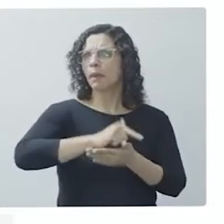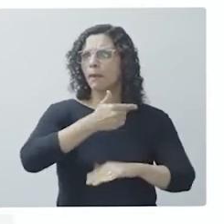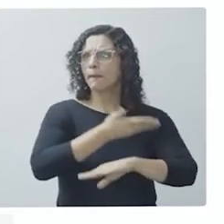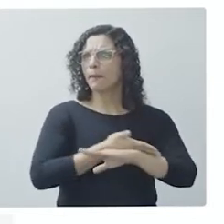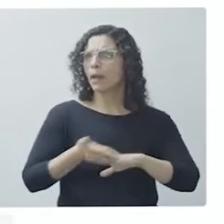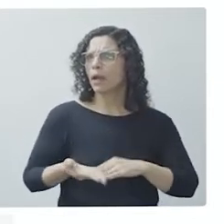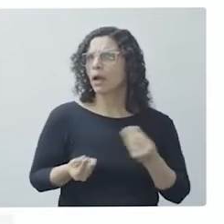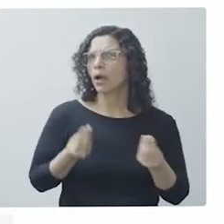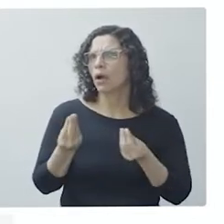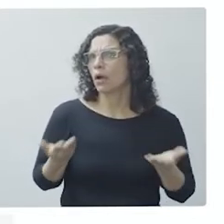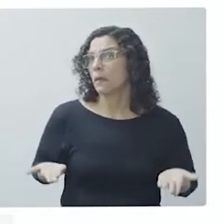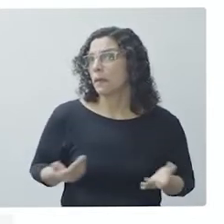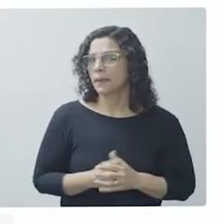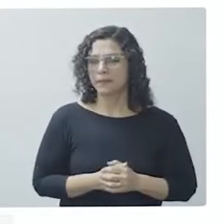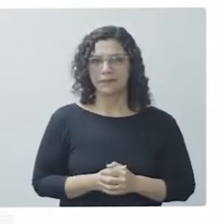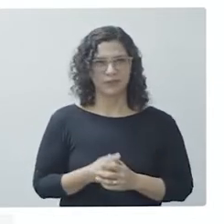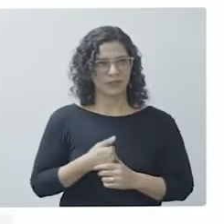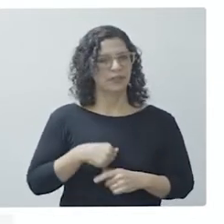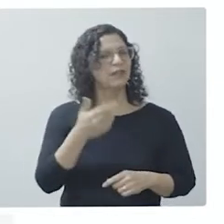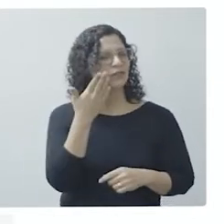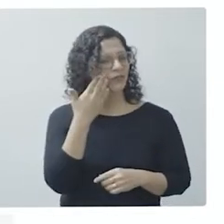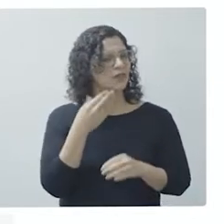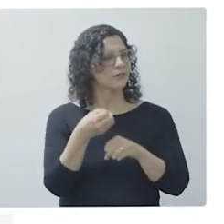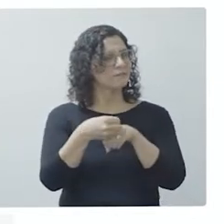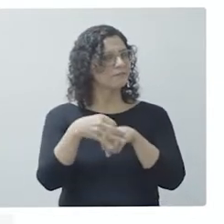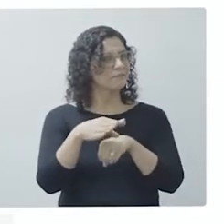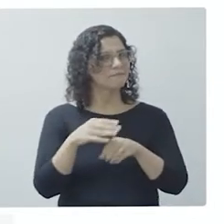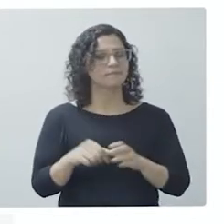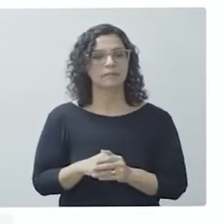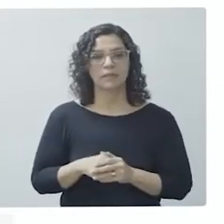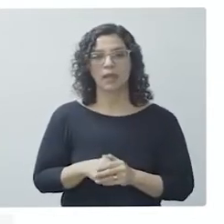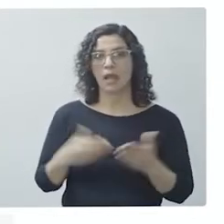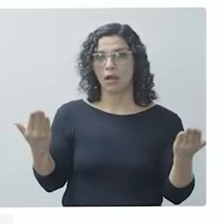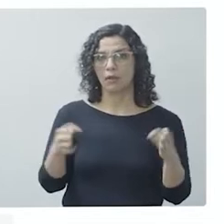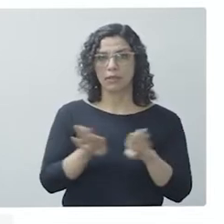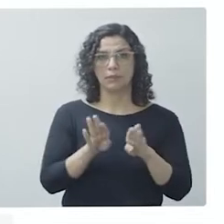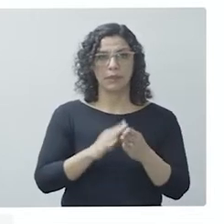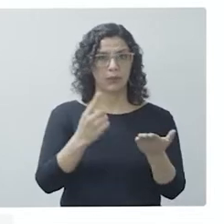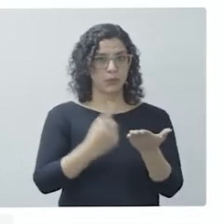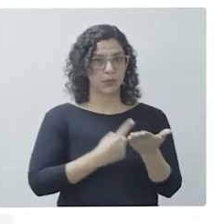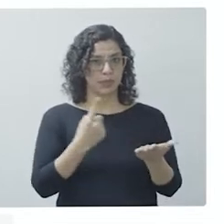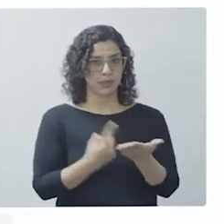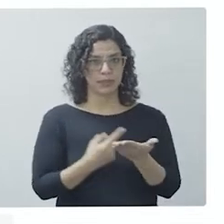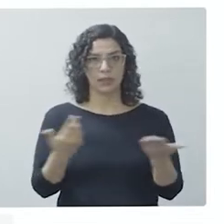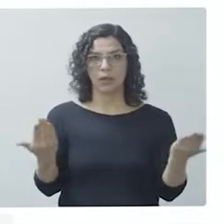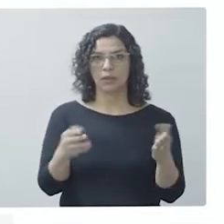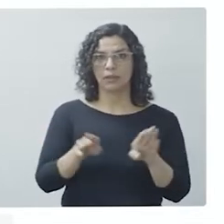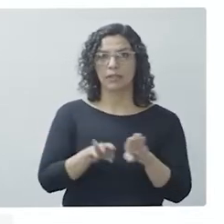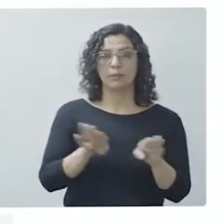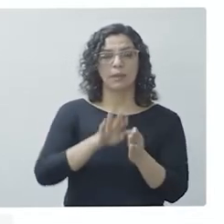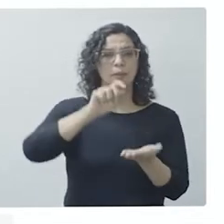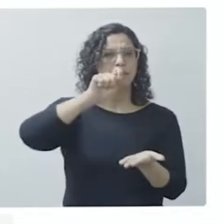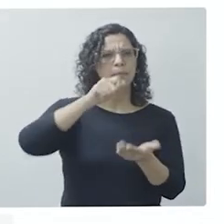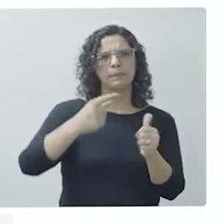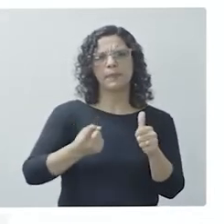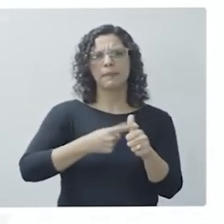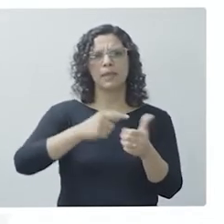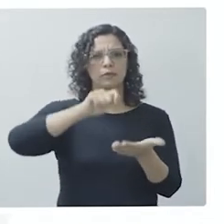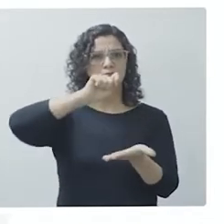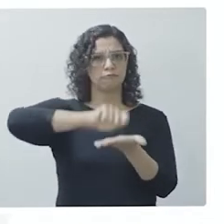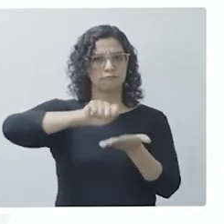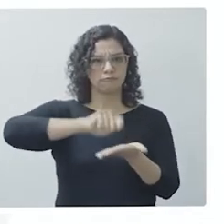a folha sulfite, vocês já vão saber. Então peguem lá o caderno e a folha para o nosso